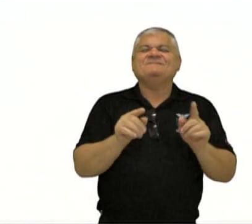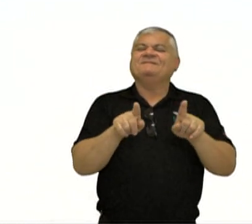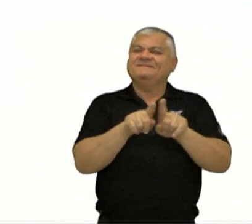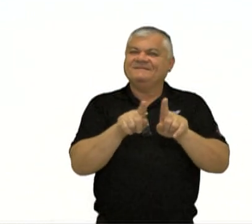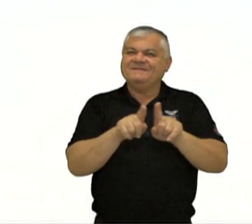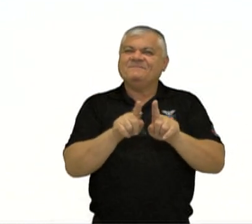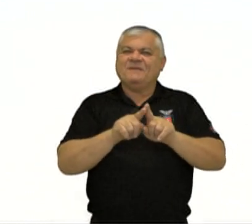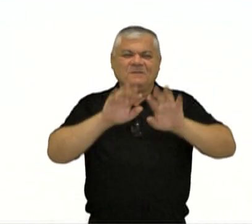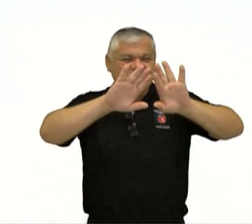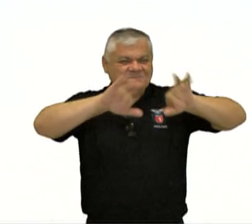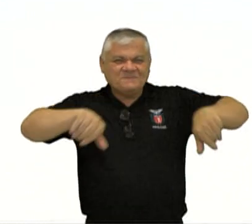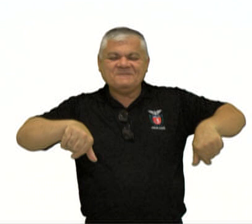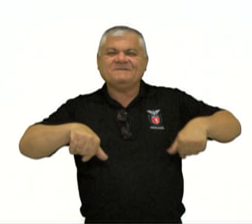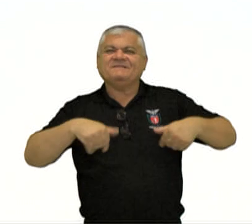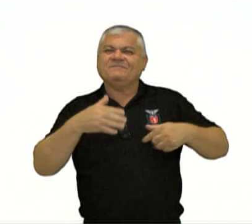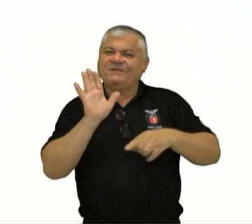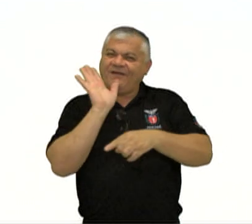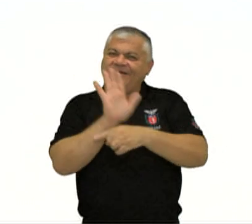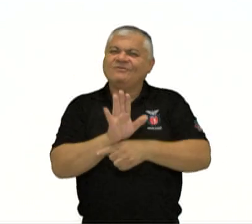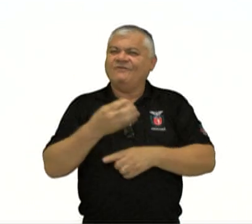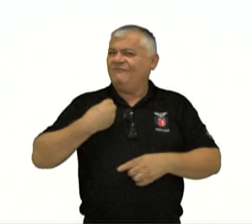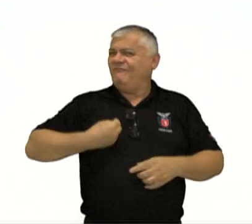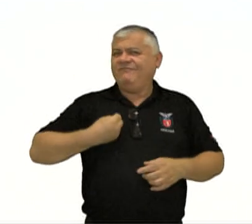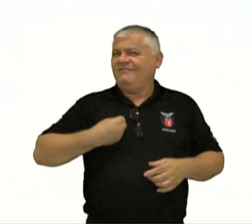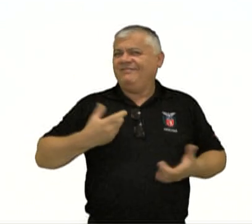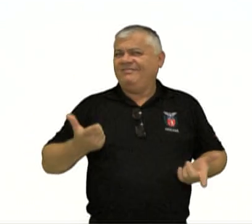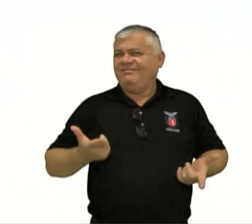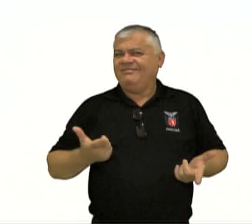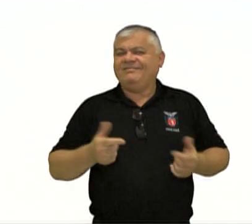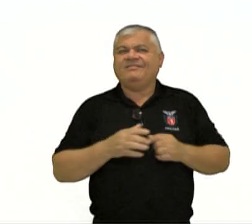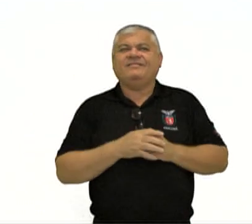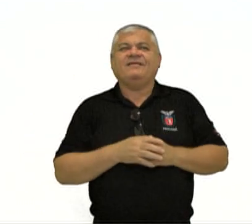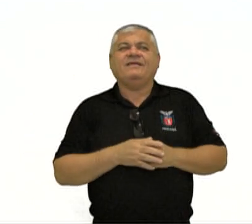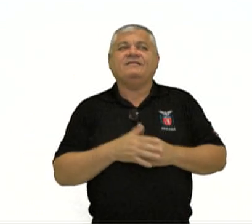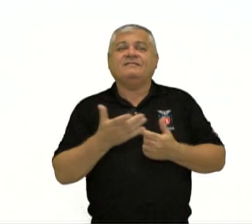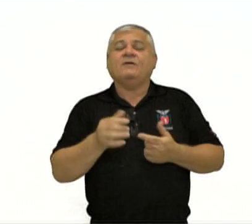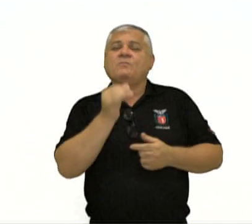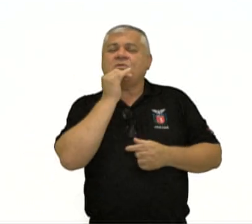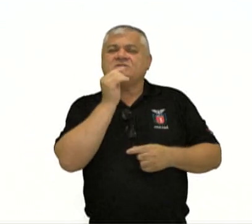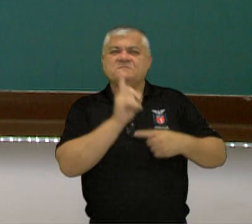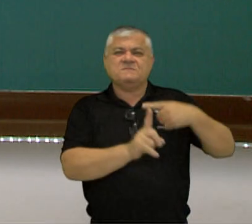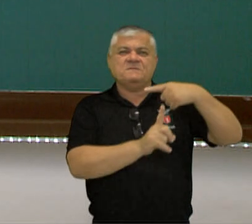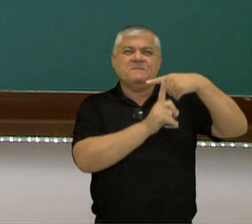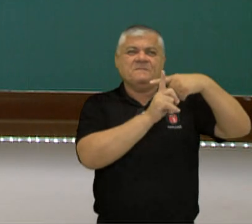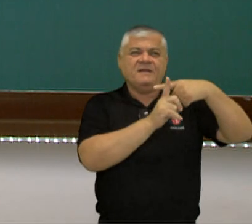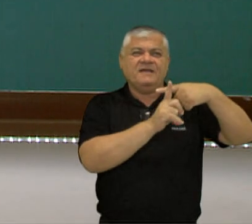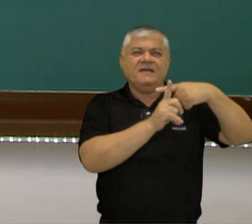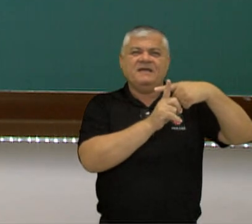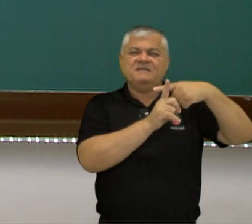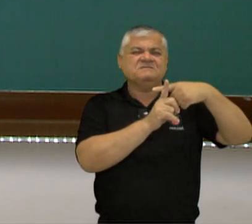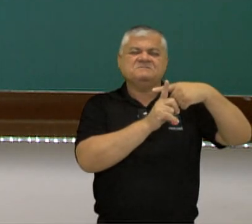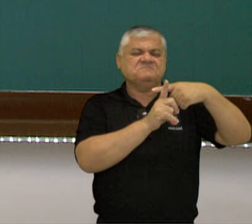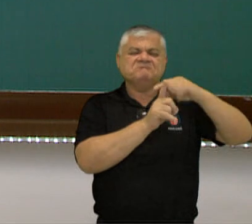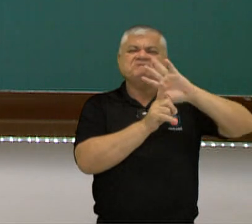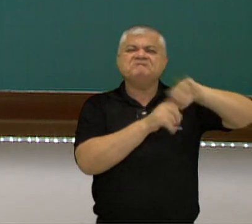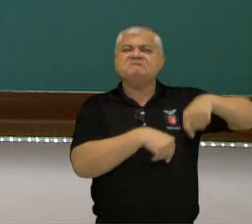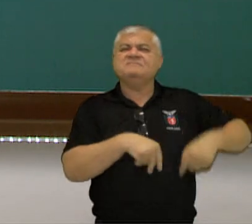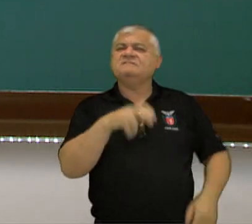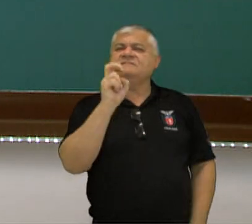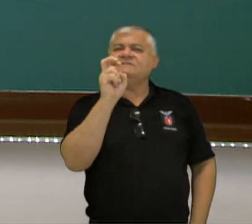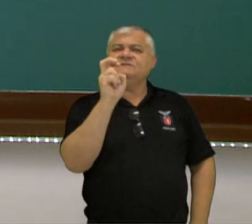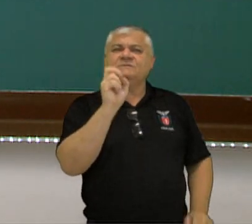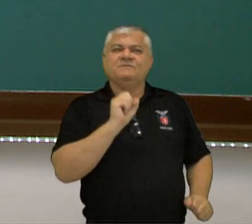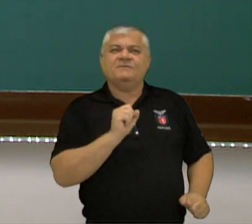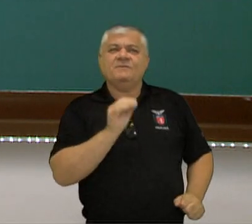para simplificar a nossa vida, né? A gente simplificou a escrita. Então, ao invés da gente usar mais 5, a gente escreveu somente o número